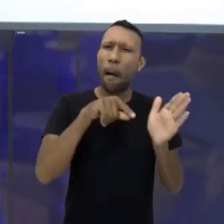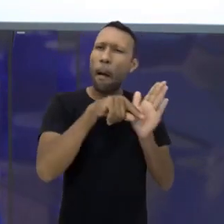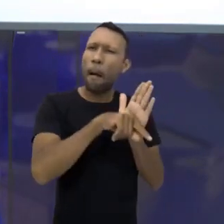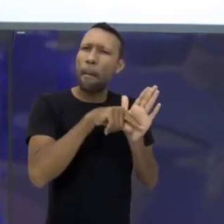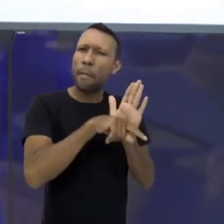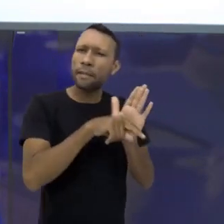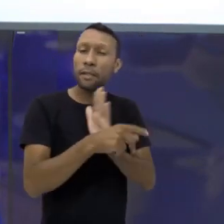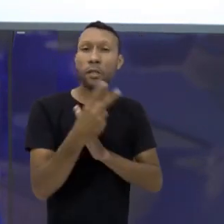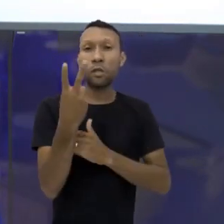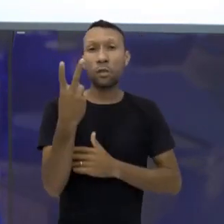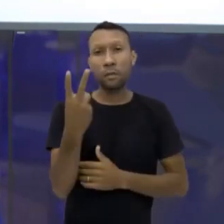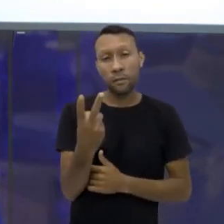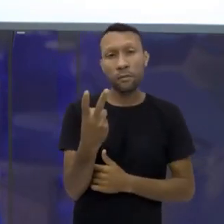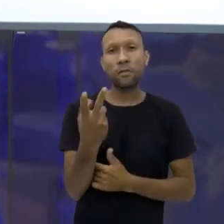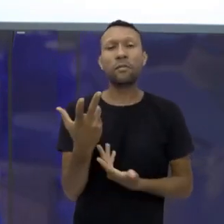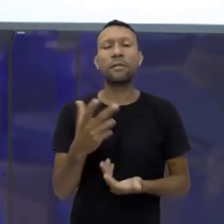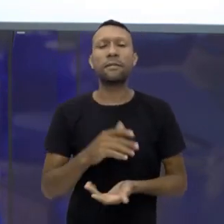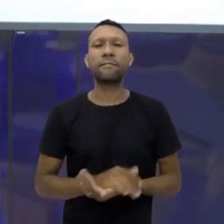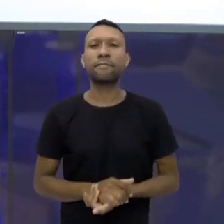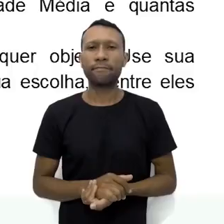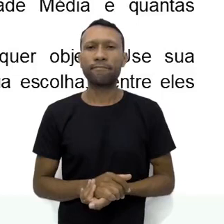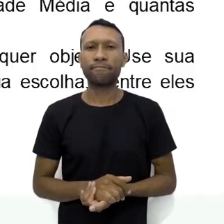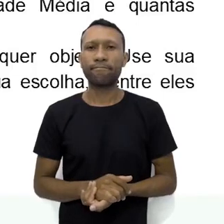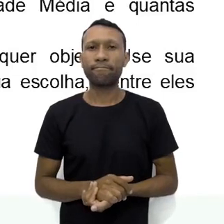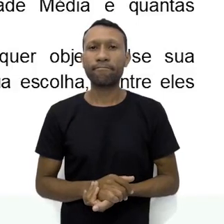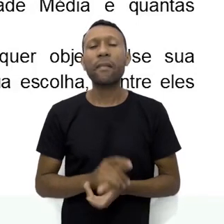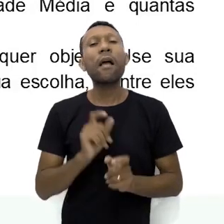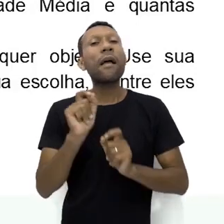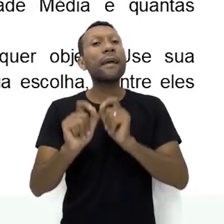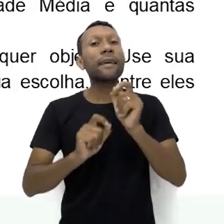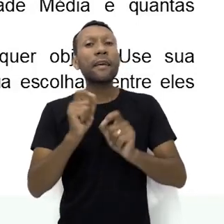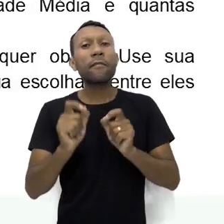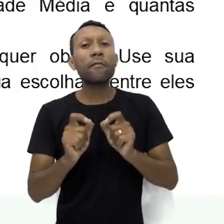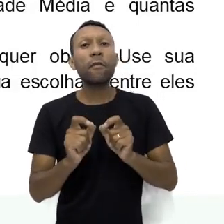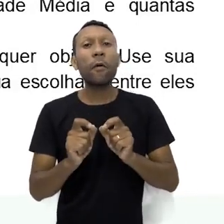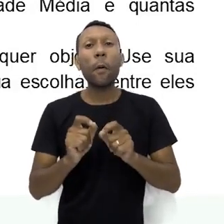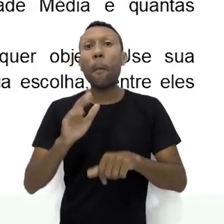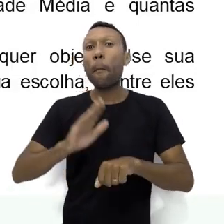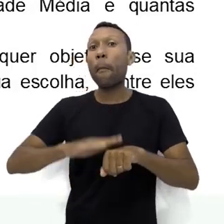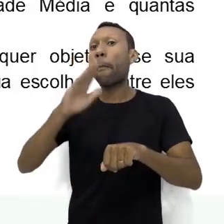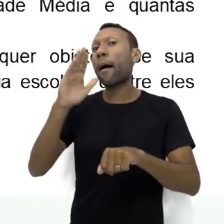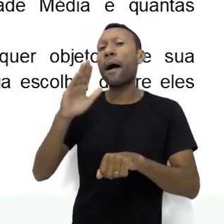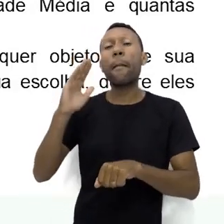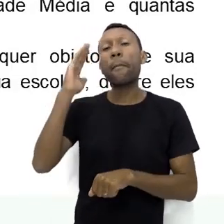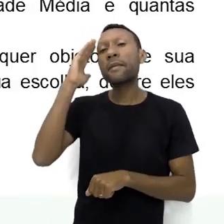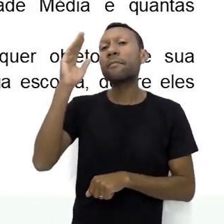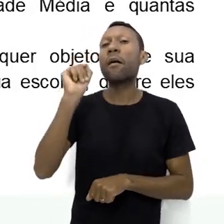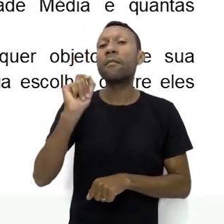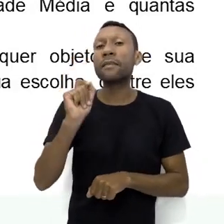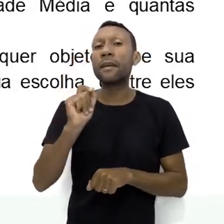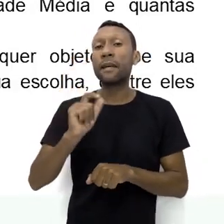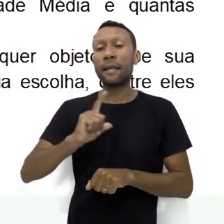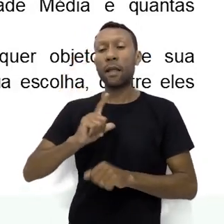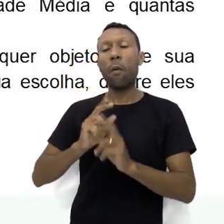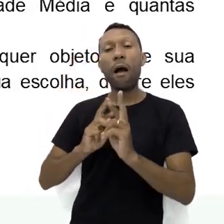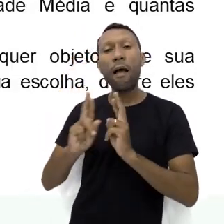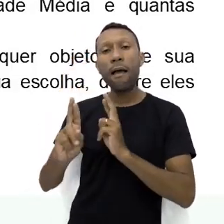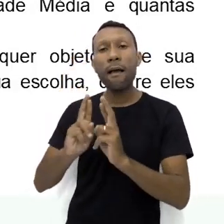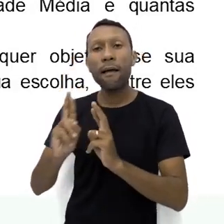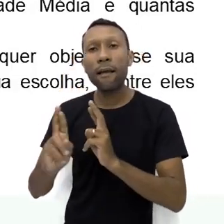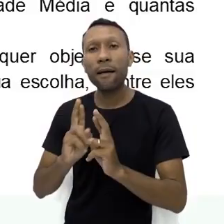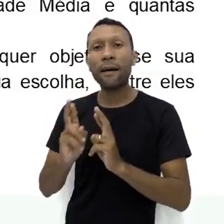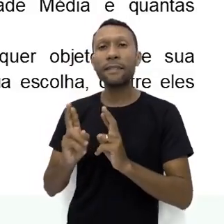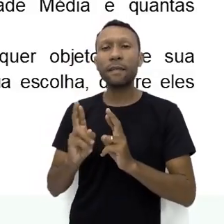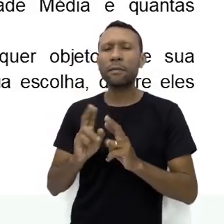sobre esses dois compositores. Quem foi o grande responsável em estabelecer as relações entre